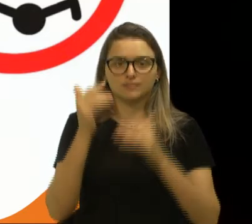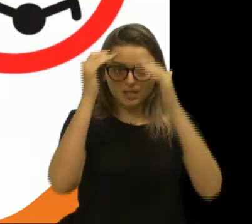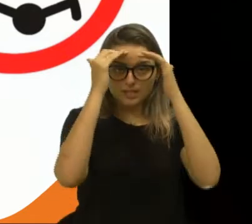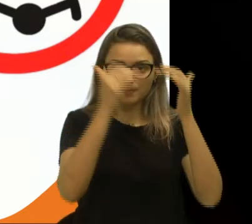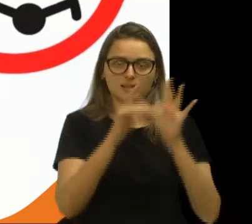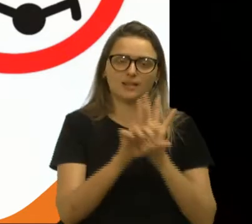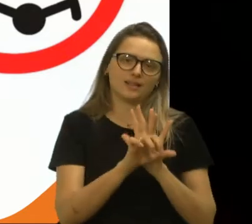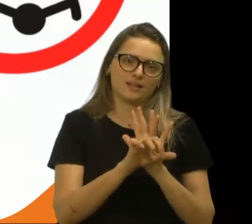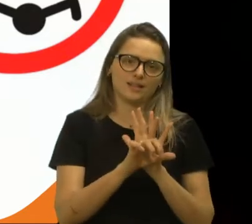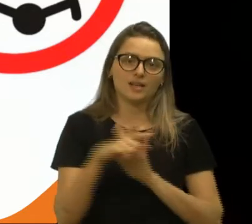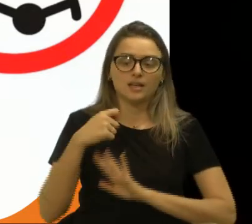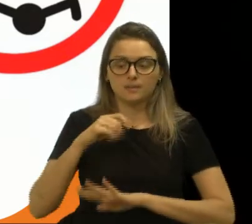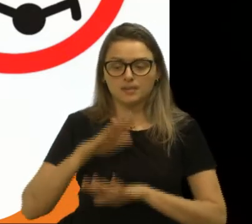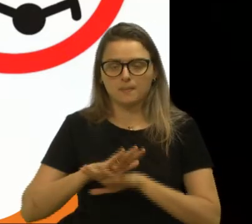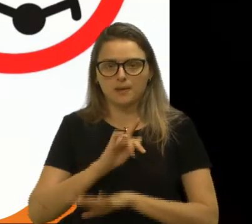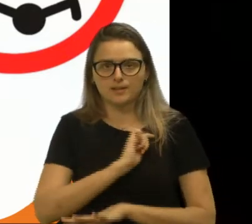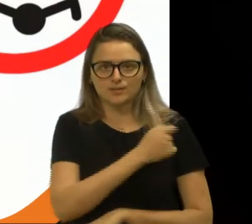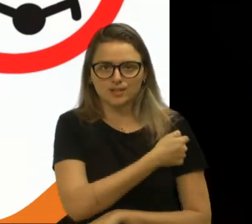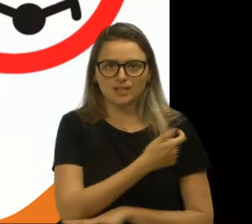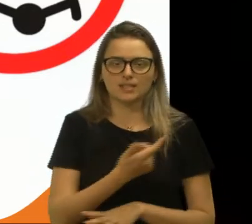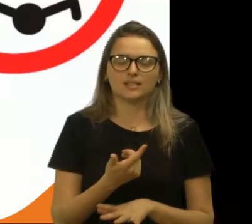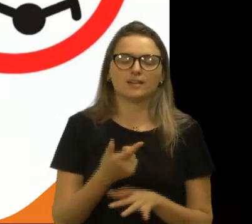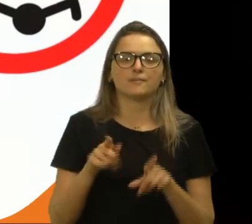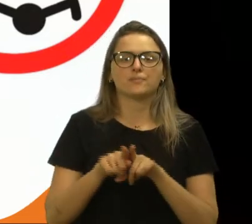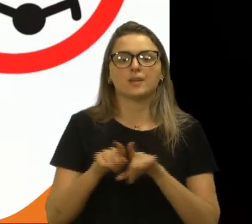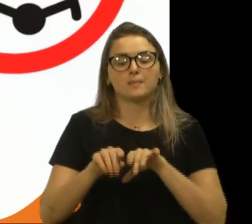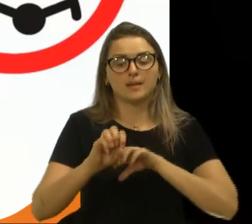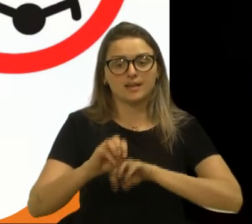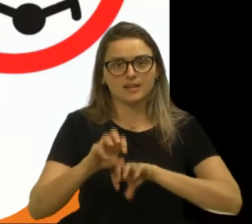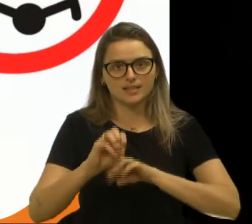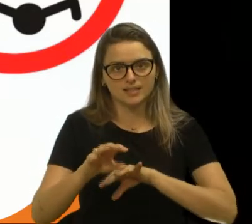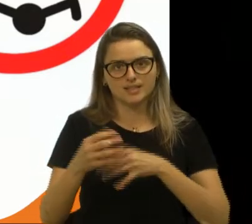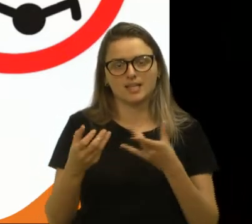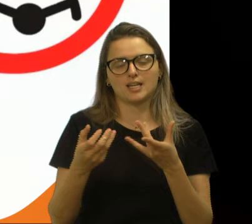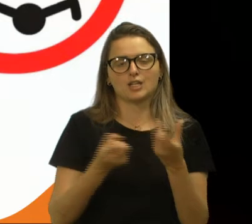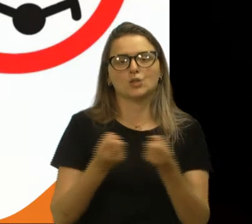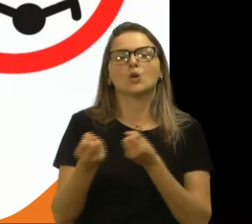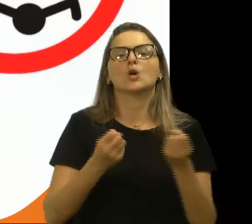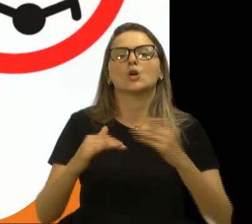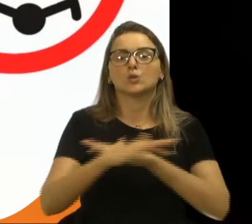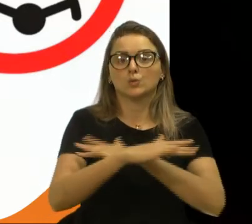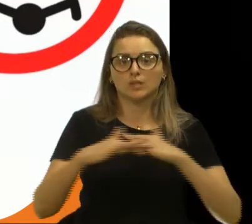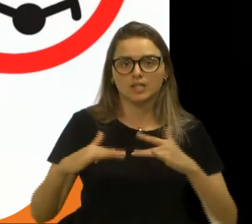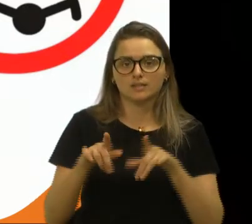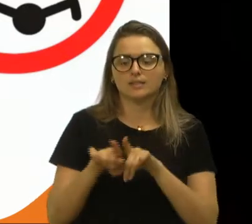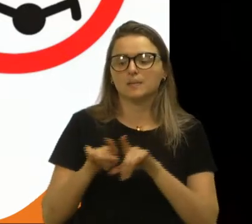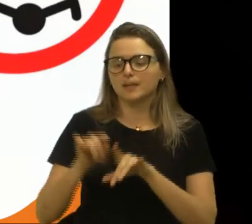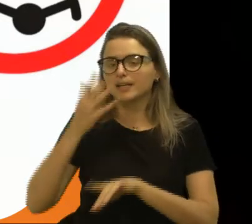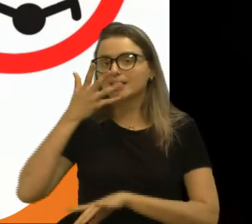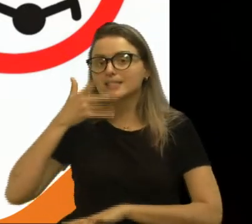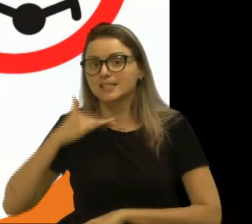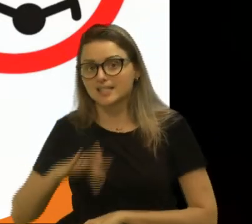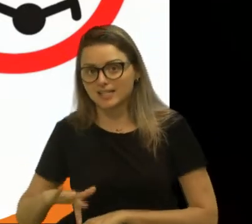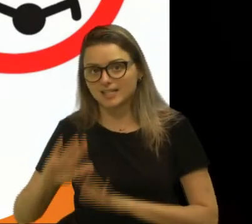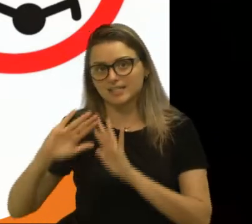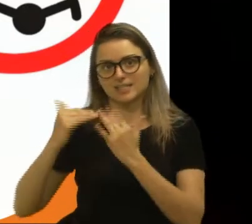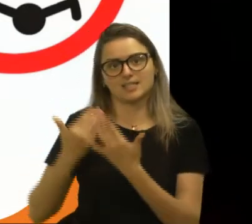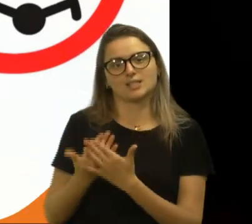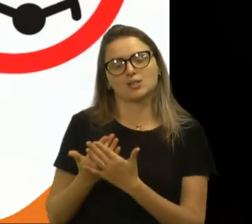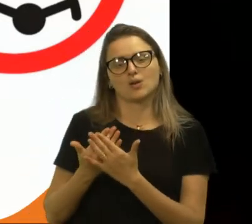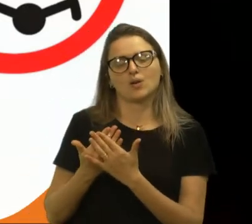o aumento da fiscalização, educação no trânsito, né, com os pequenos nas escolas, buscando as